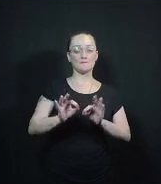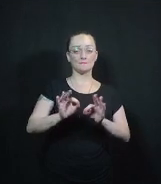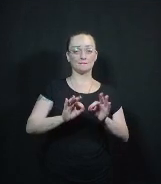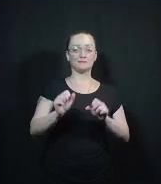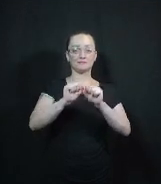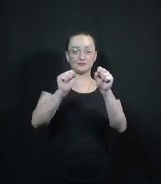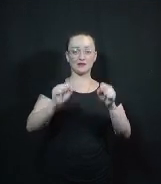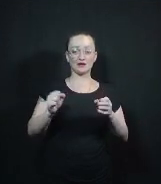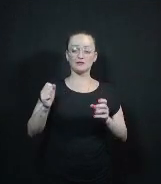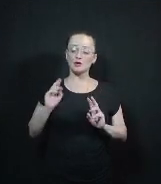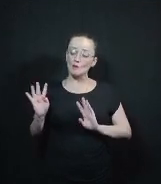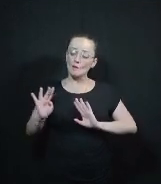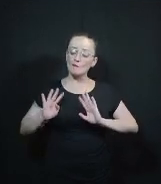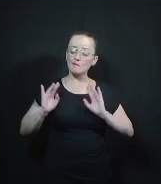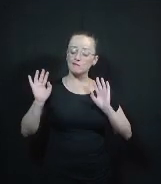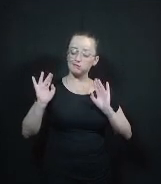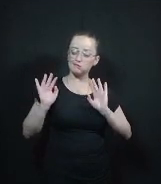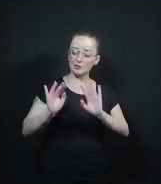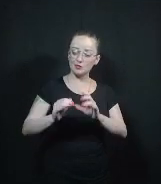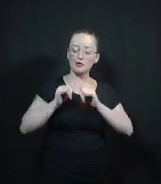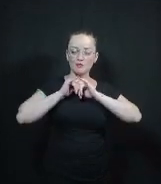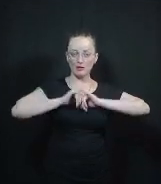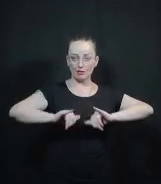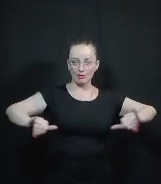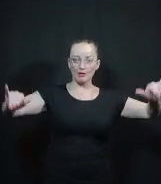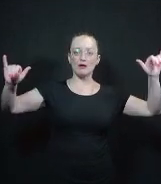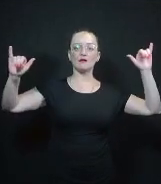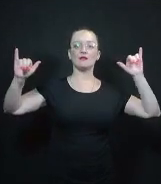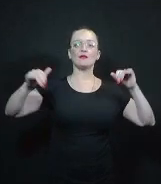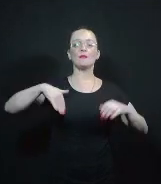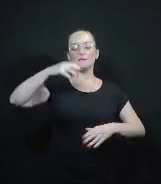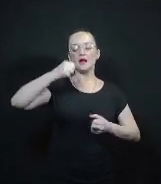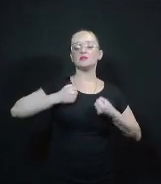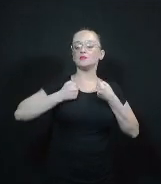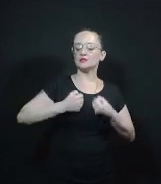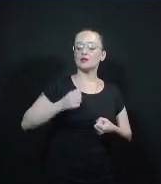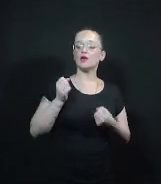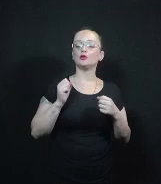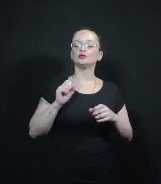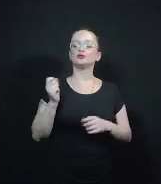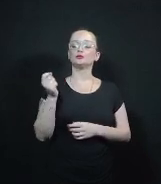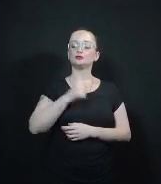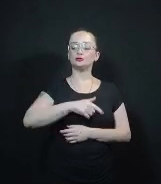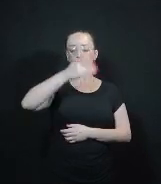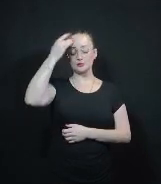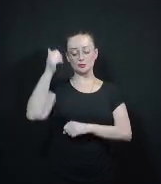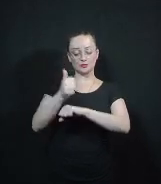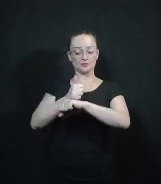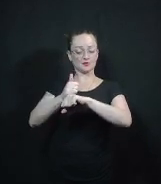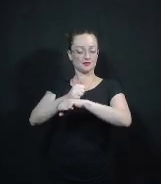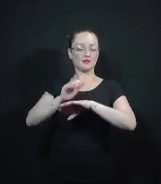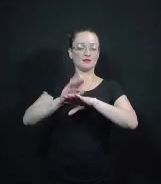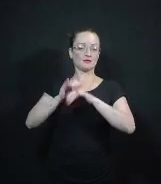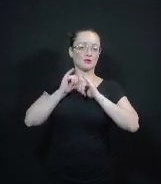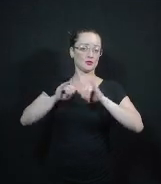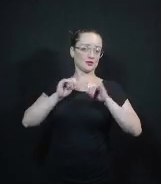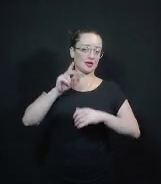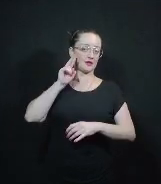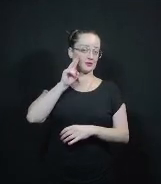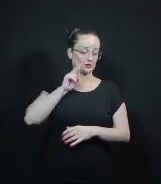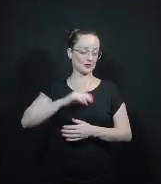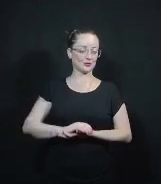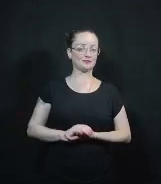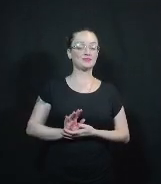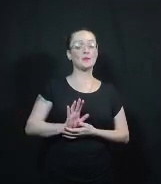contar, né? Tem um peso muito, muito maior do que um especialista ou um narrador em off contar essa história.